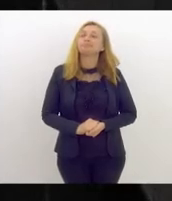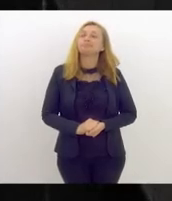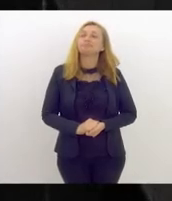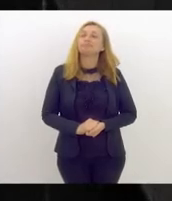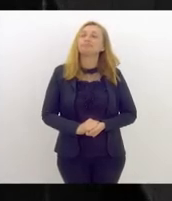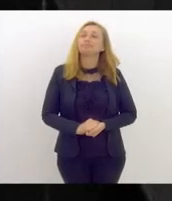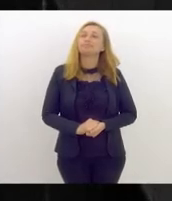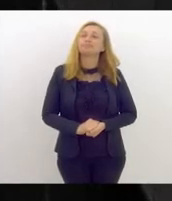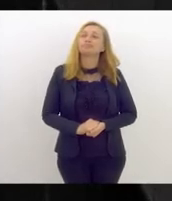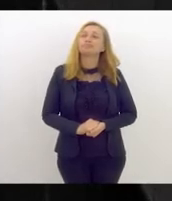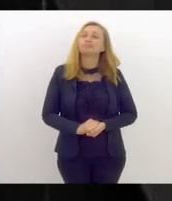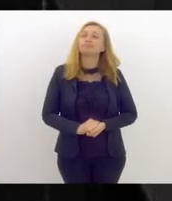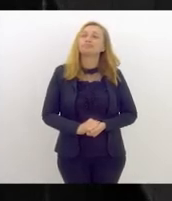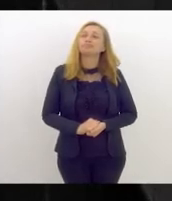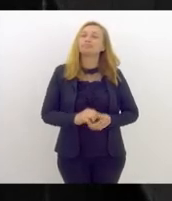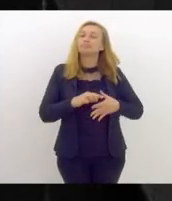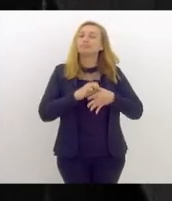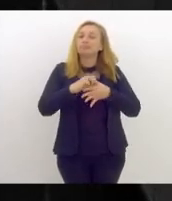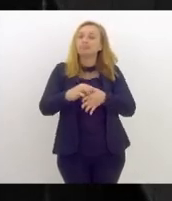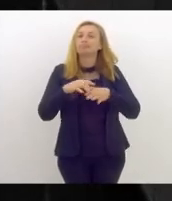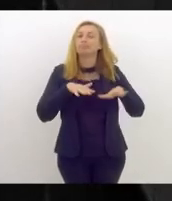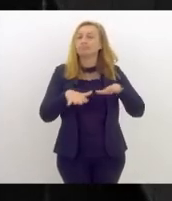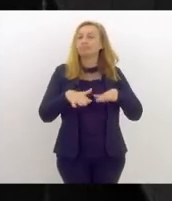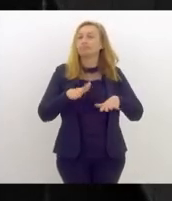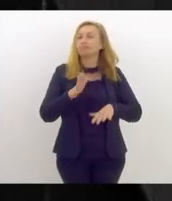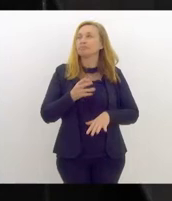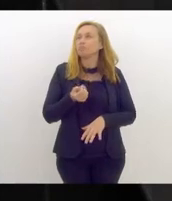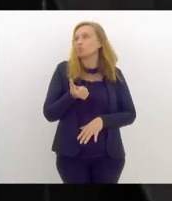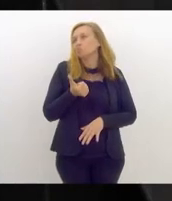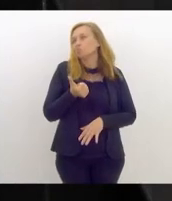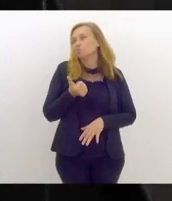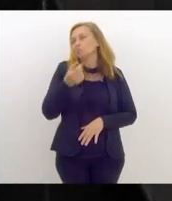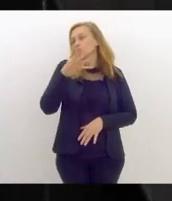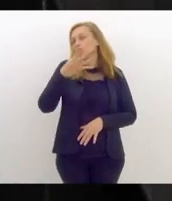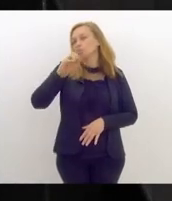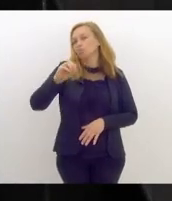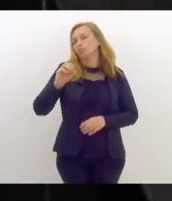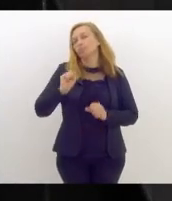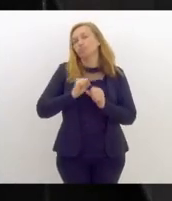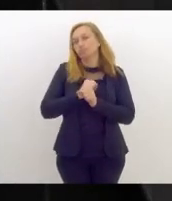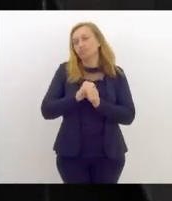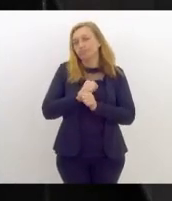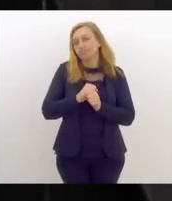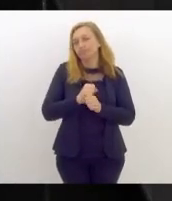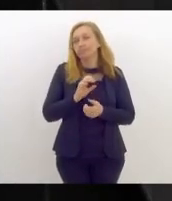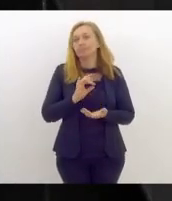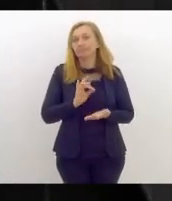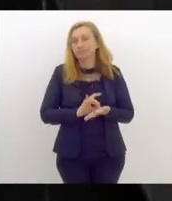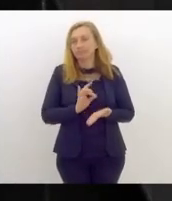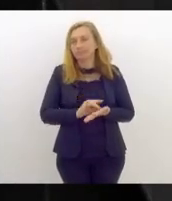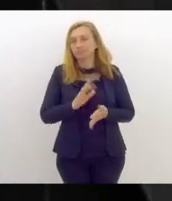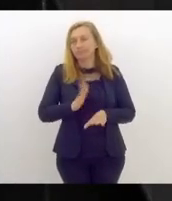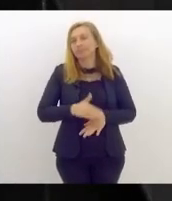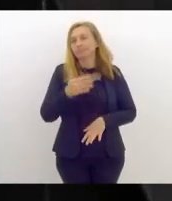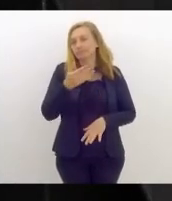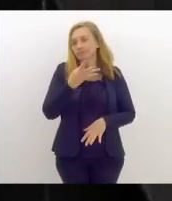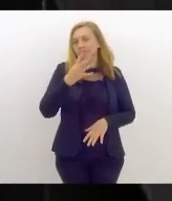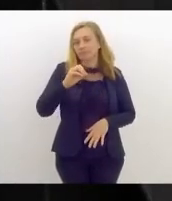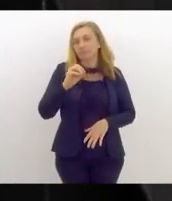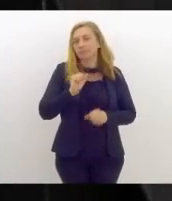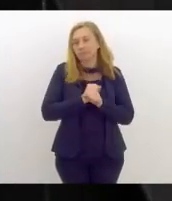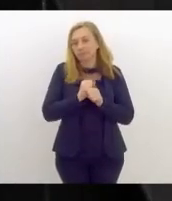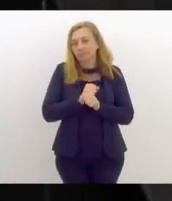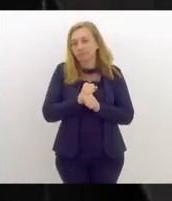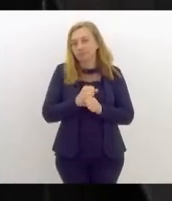liderou esse movimento é por quase 40 anos na verdade mais de 40 anos até